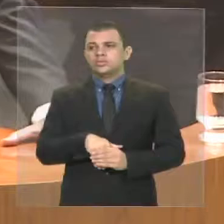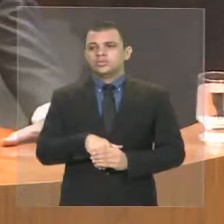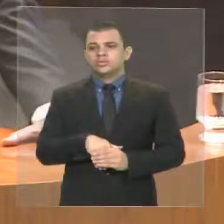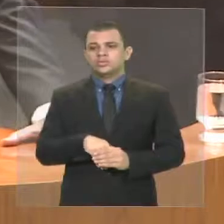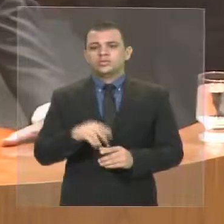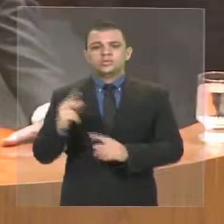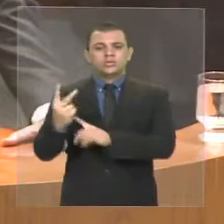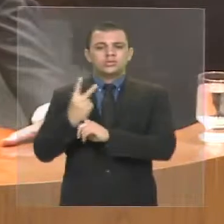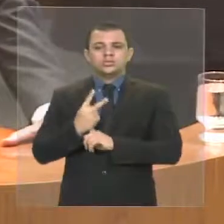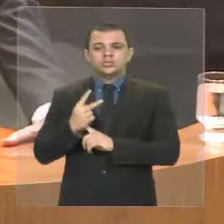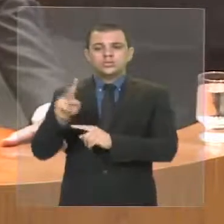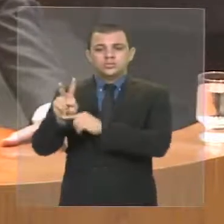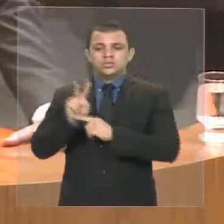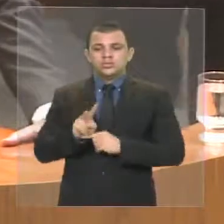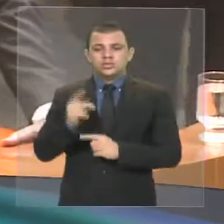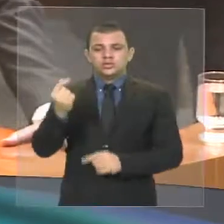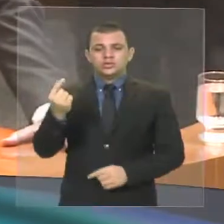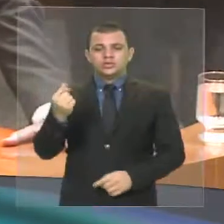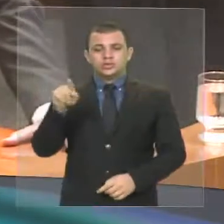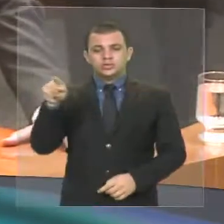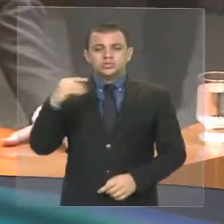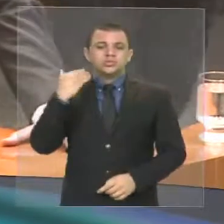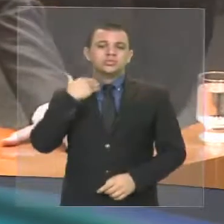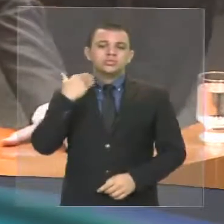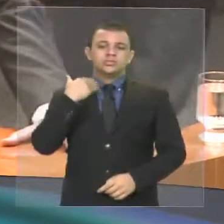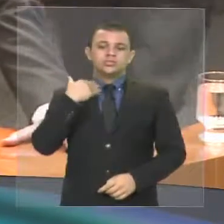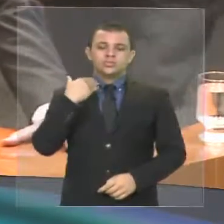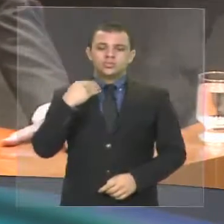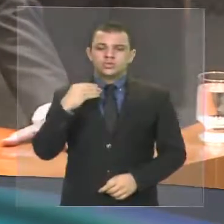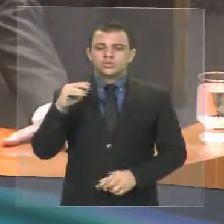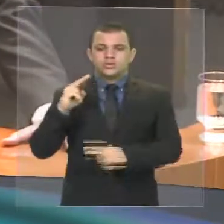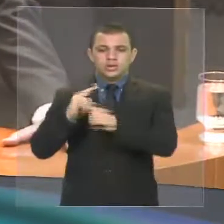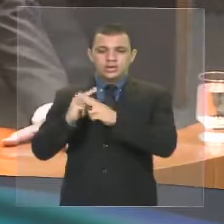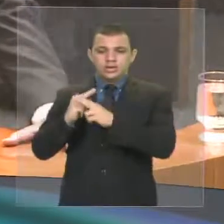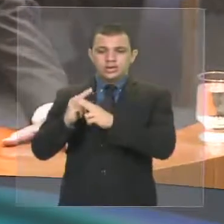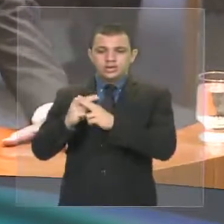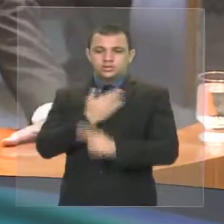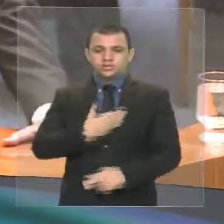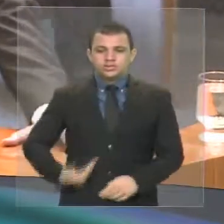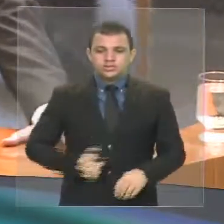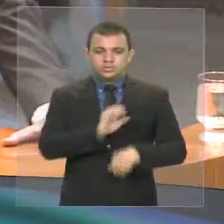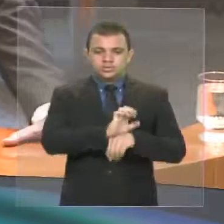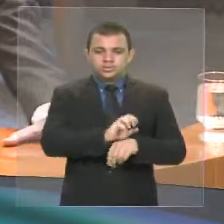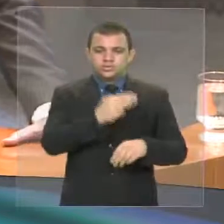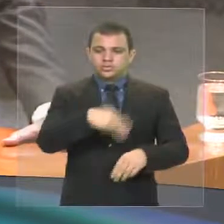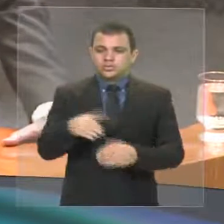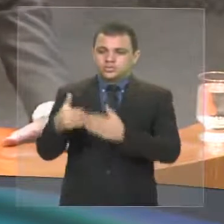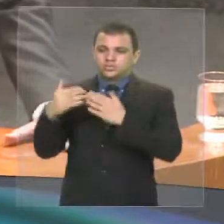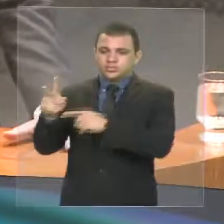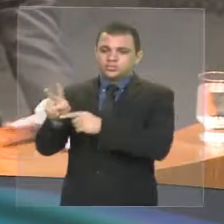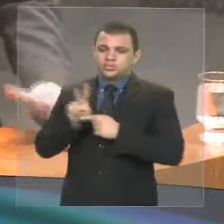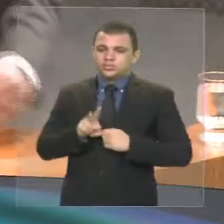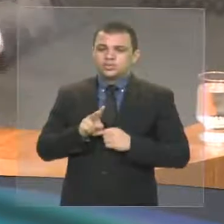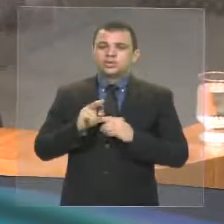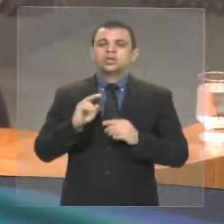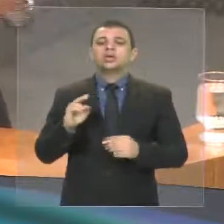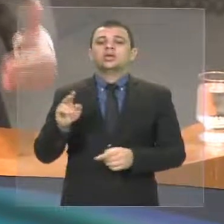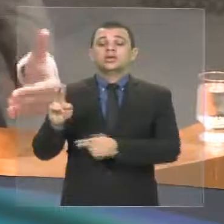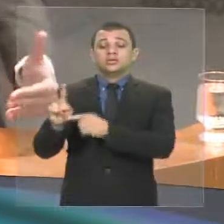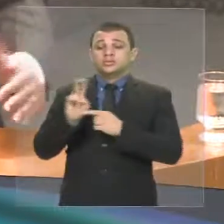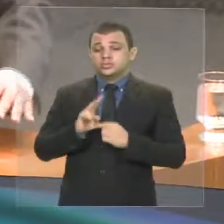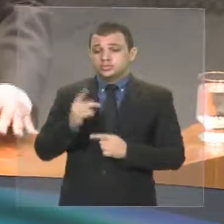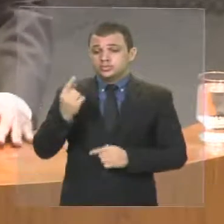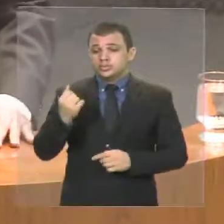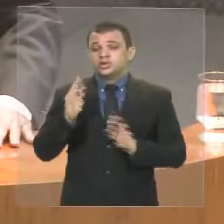empréstimo solicitado pelo governo do Estado do Maranhão junto à Caixa Econômica Federal. Esse empréstimo essa lei já